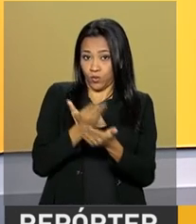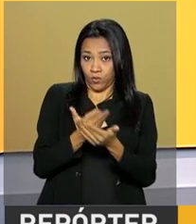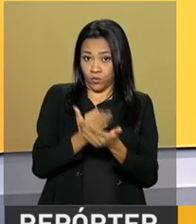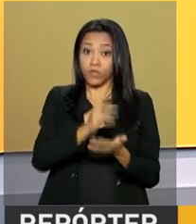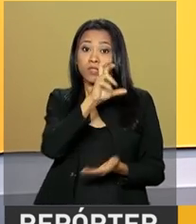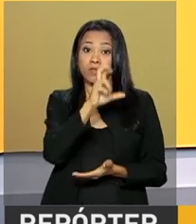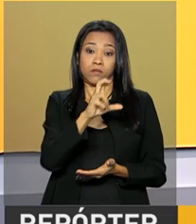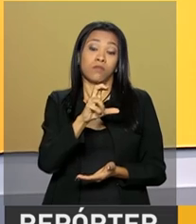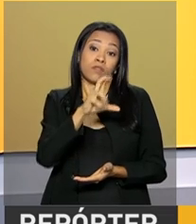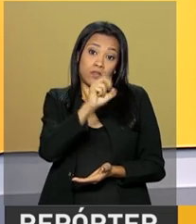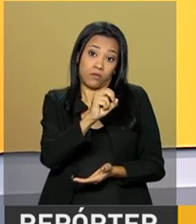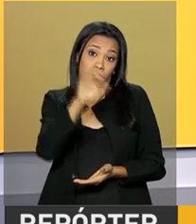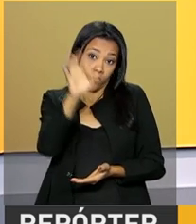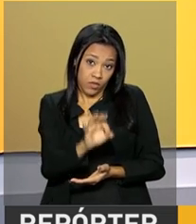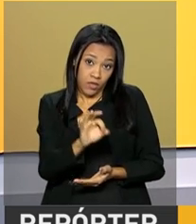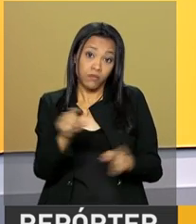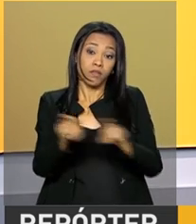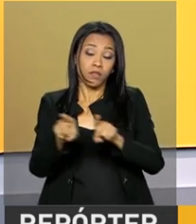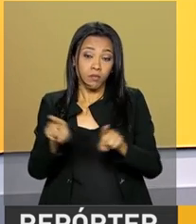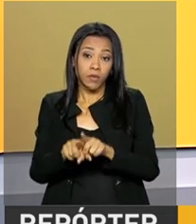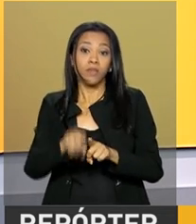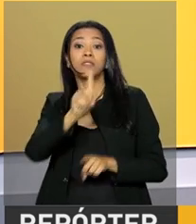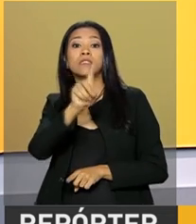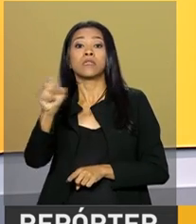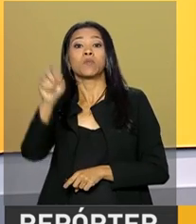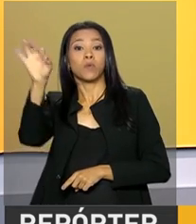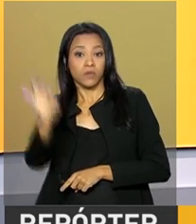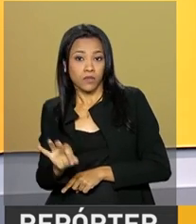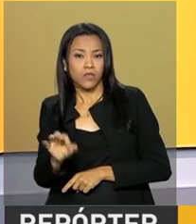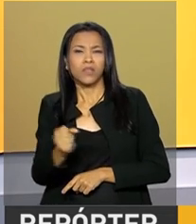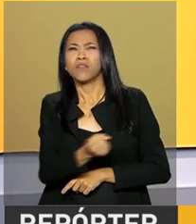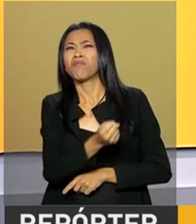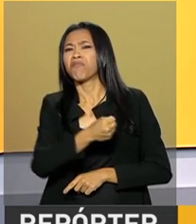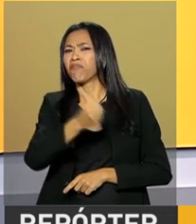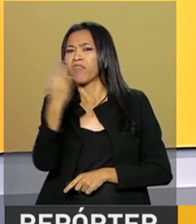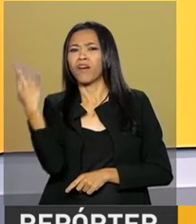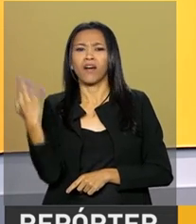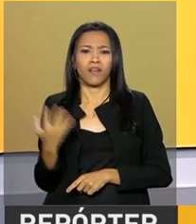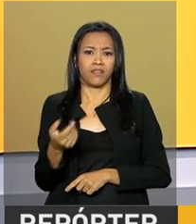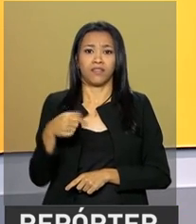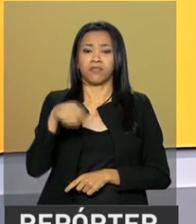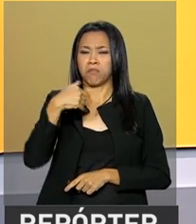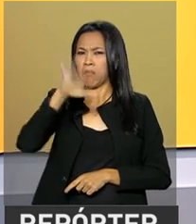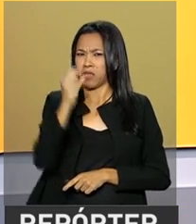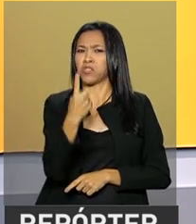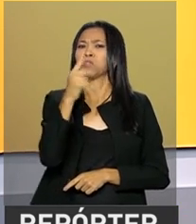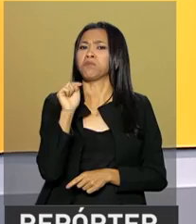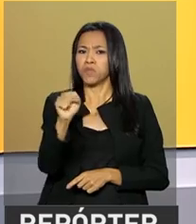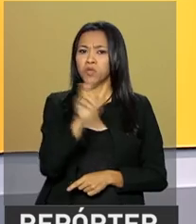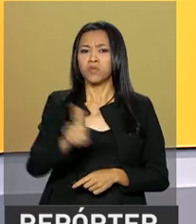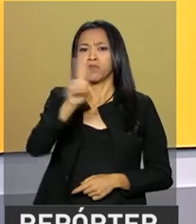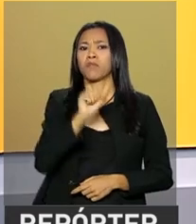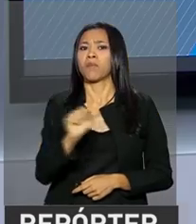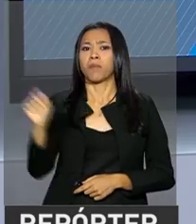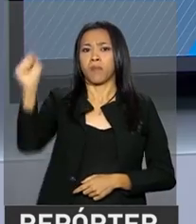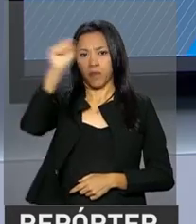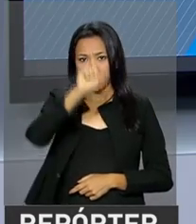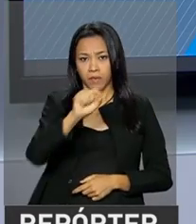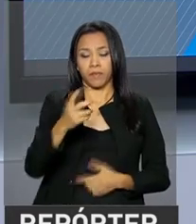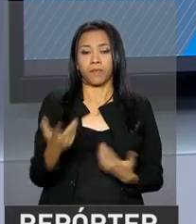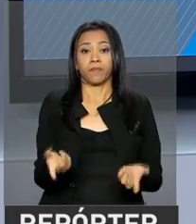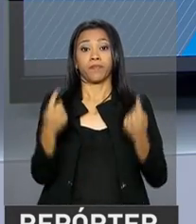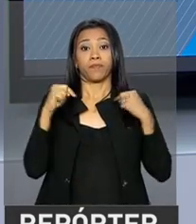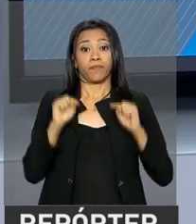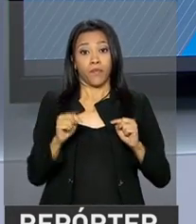estudo integrais e parciais em mais de 1000 instituições privadas de educação superior em todo o país e